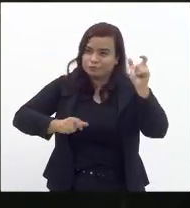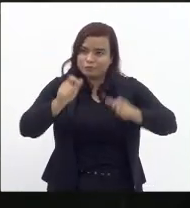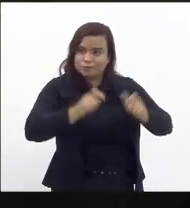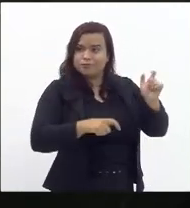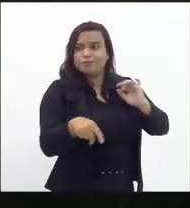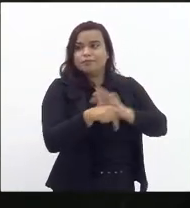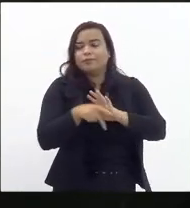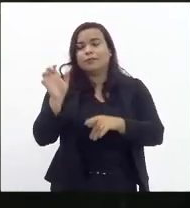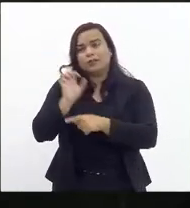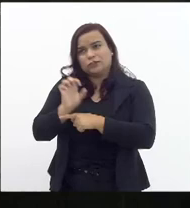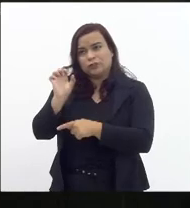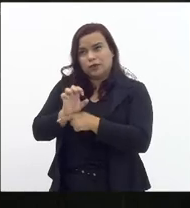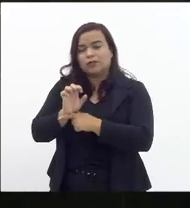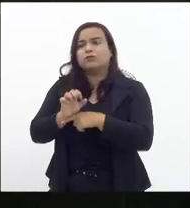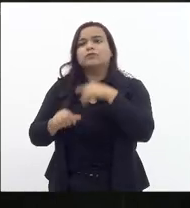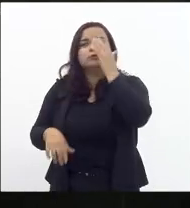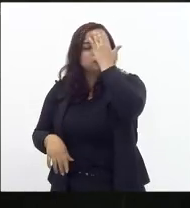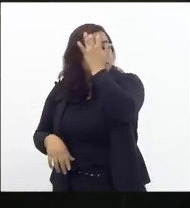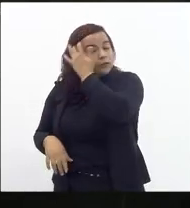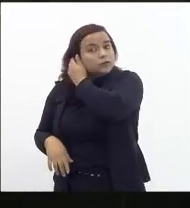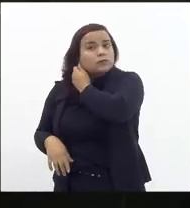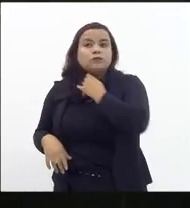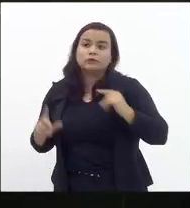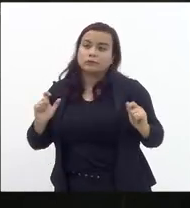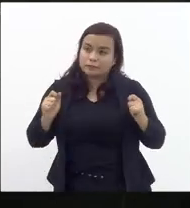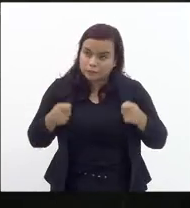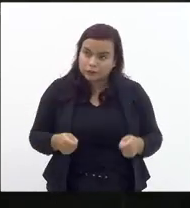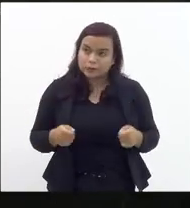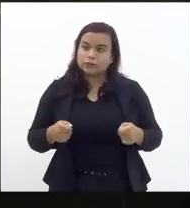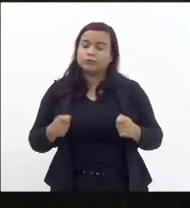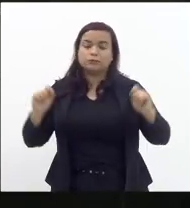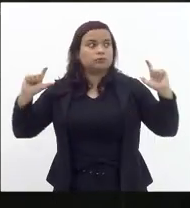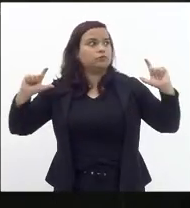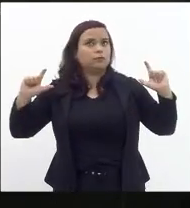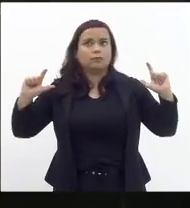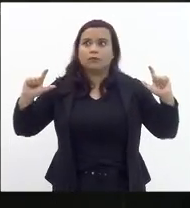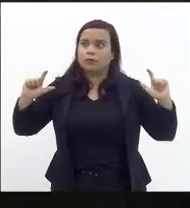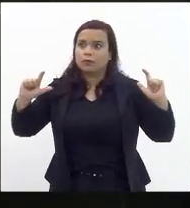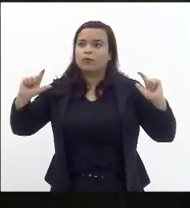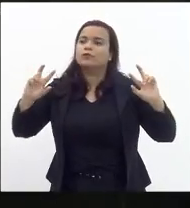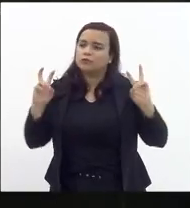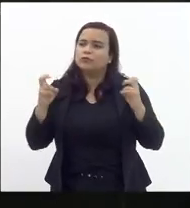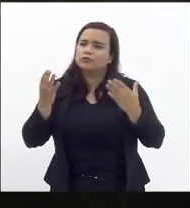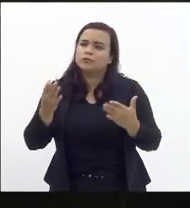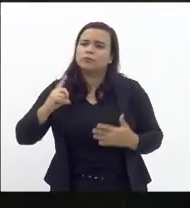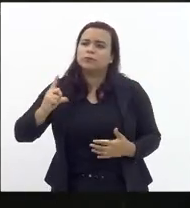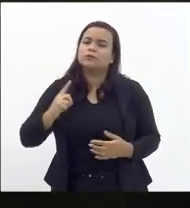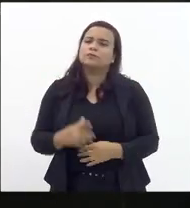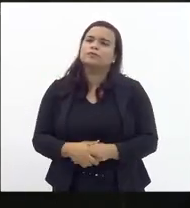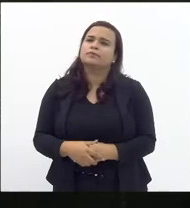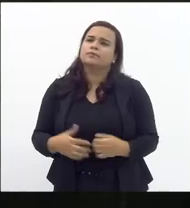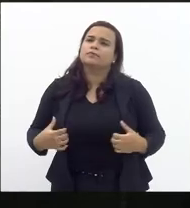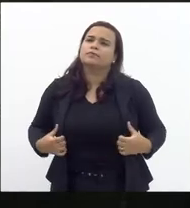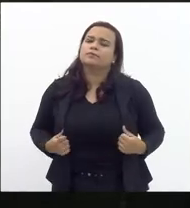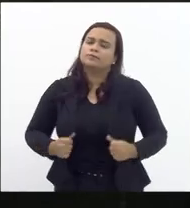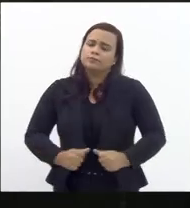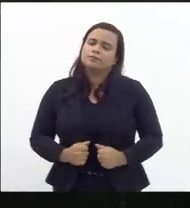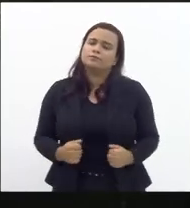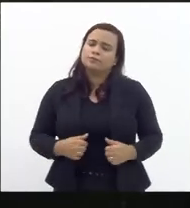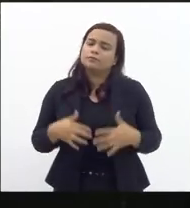nosso Estado, estão firmemente acordando sobre essa questão. Então, que chamar a